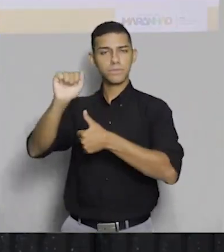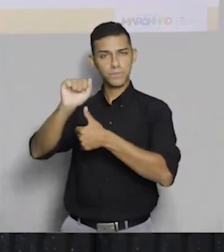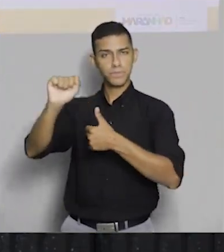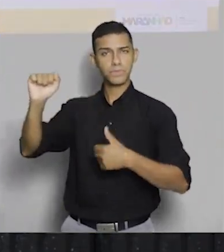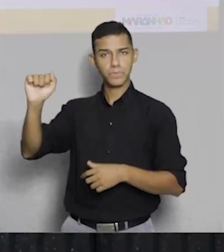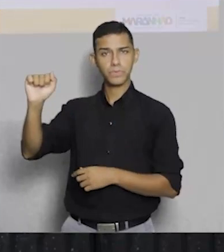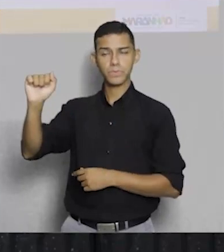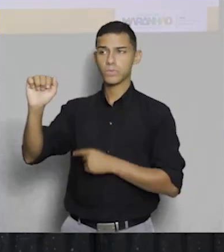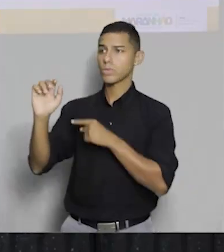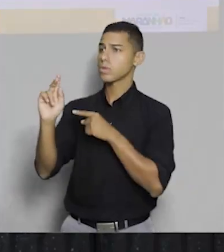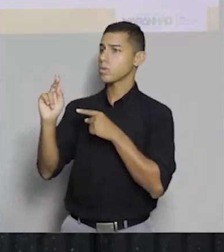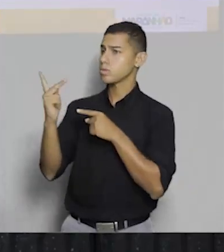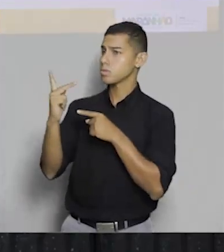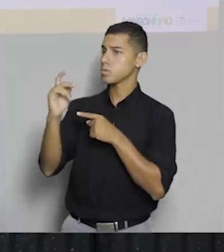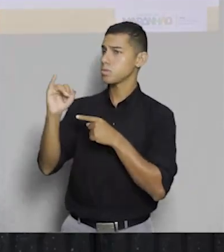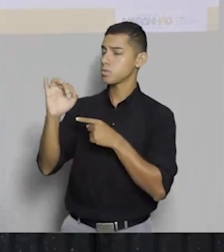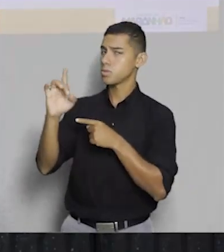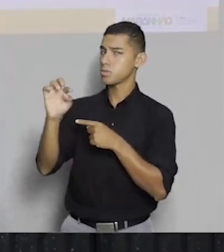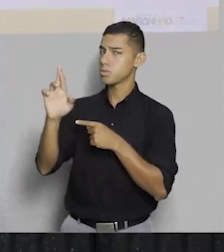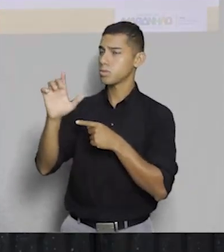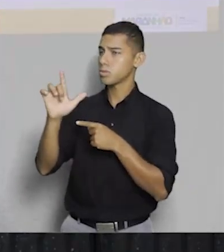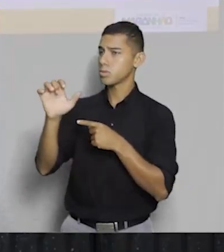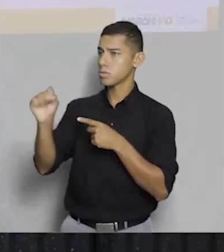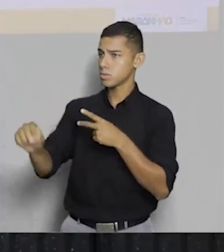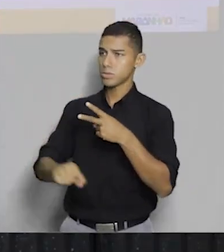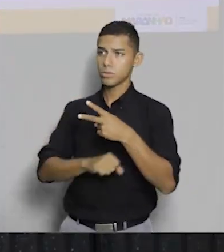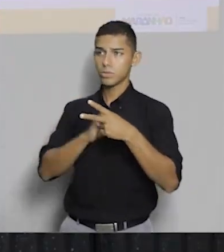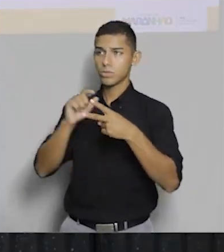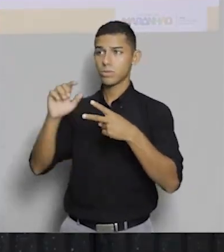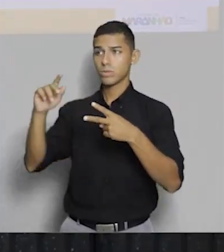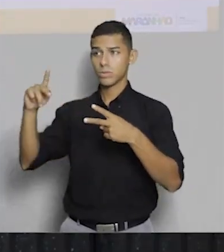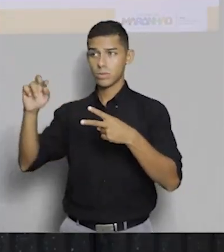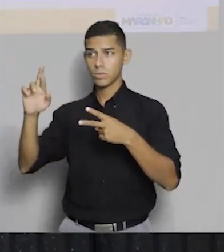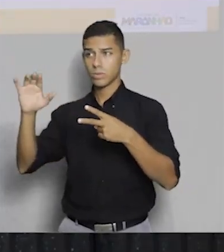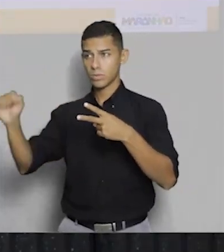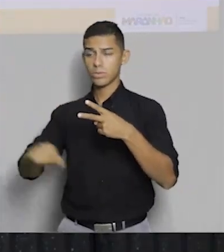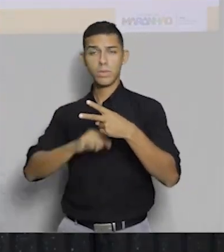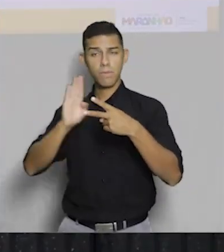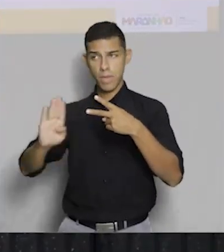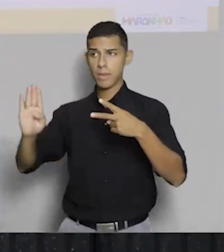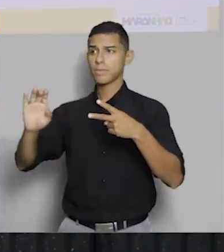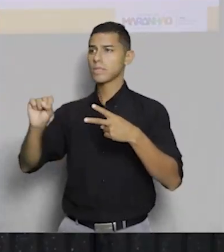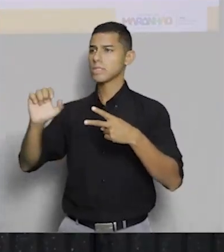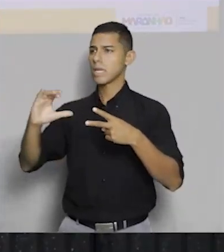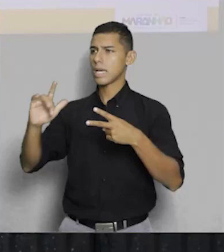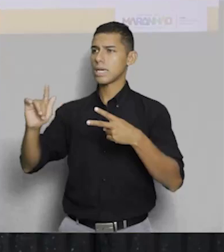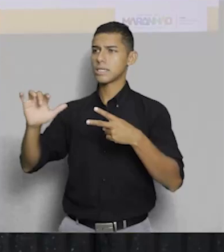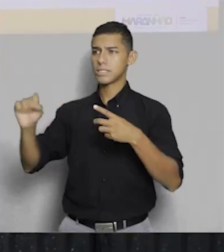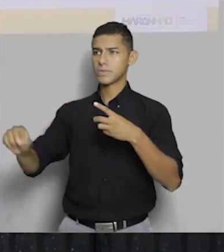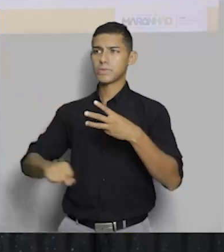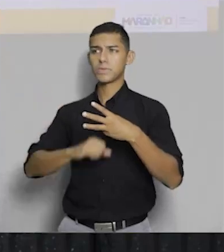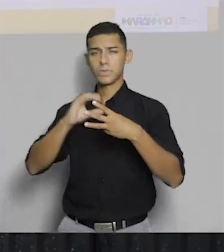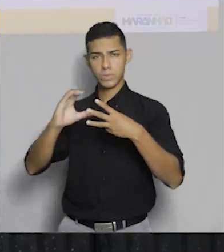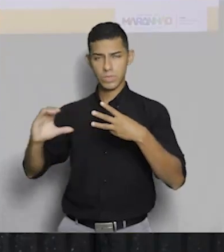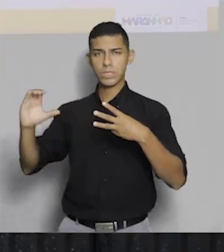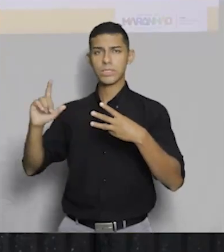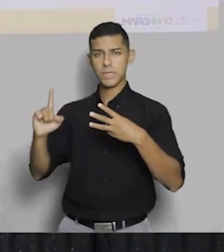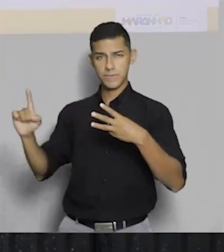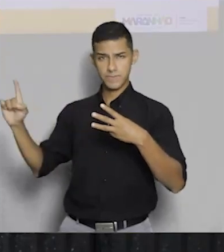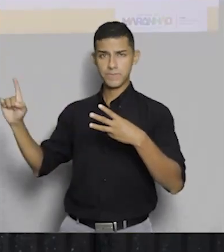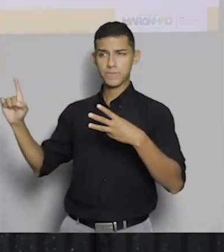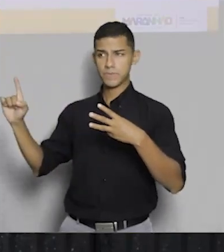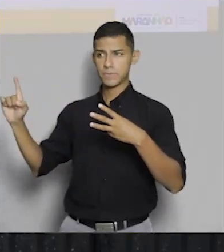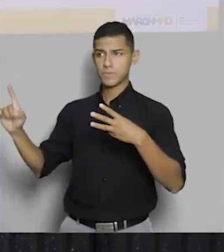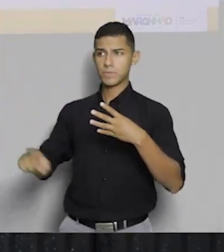letra A, hidrólise e pirólise, letra B, secagem e pirólise, letra C, moagem e